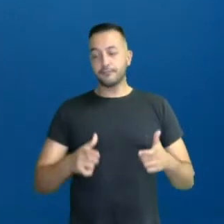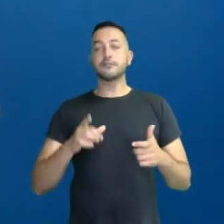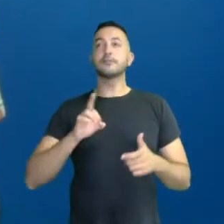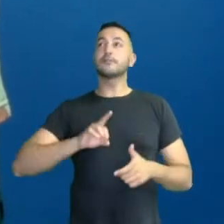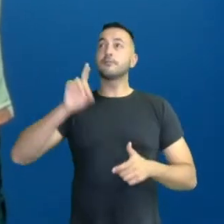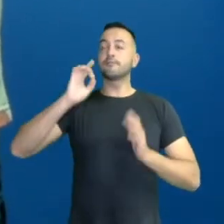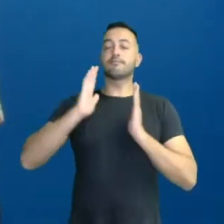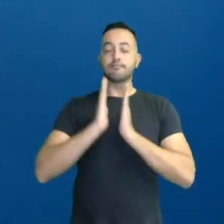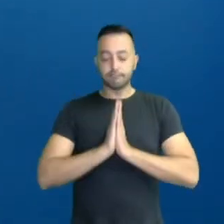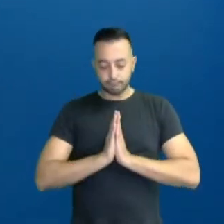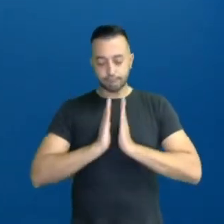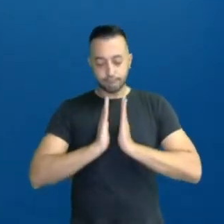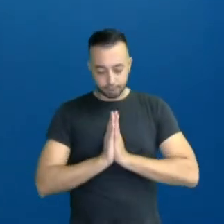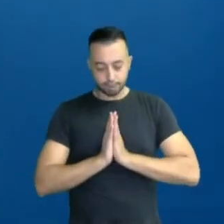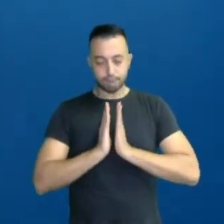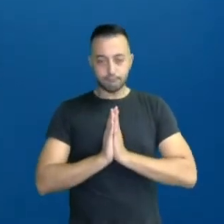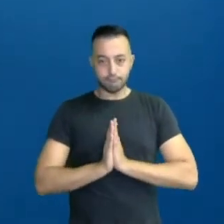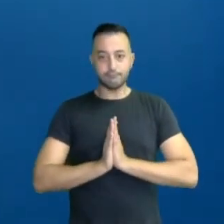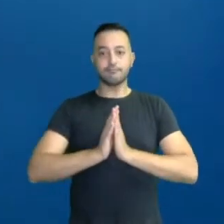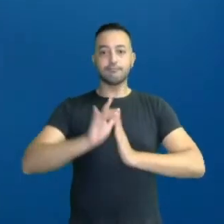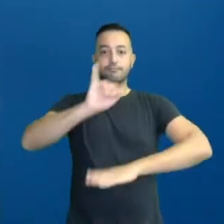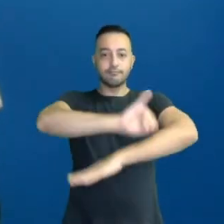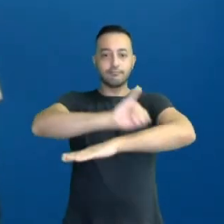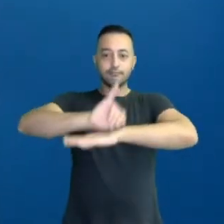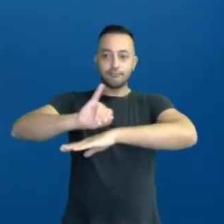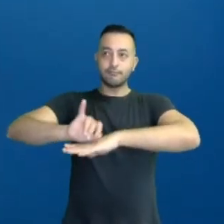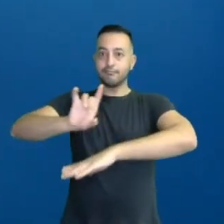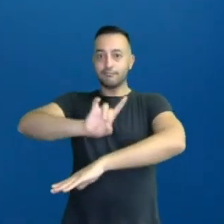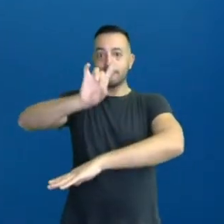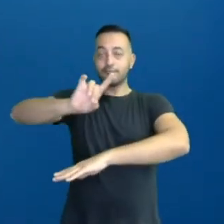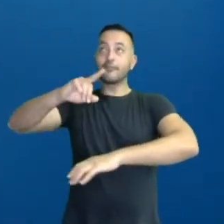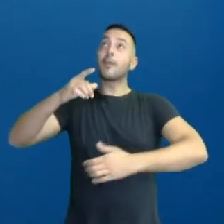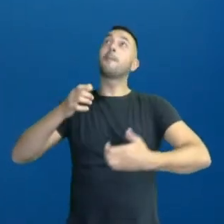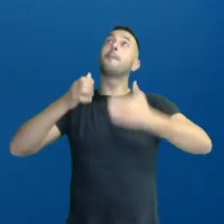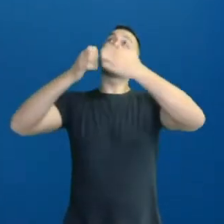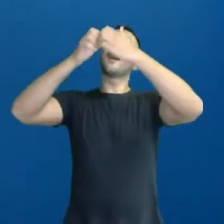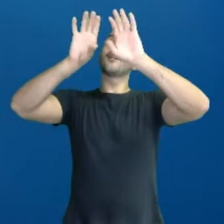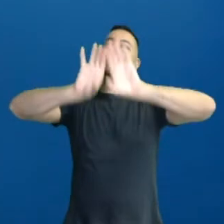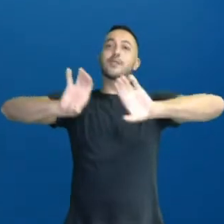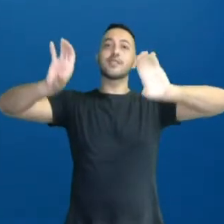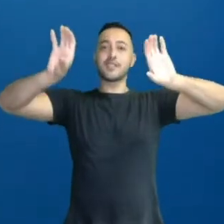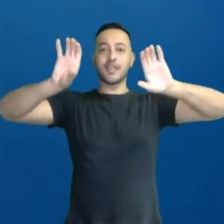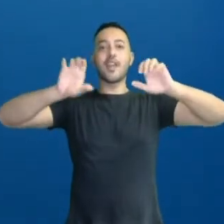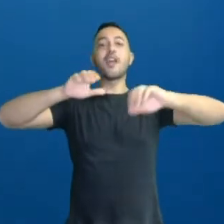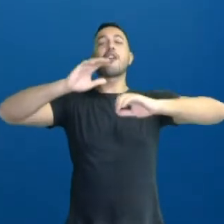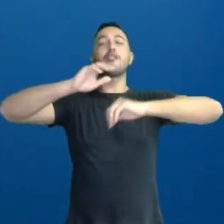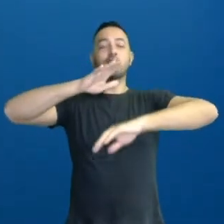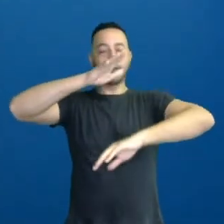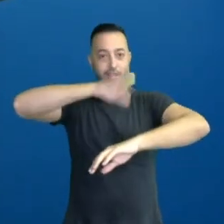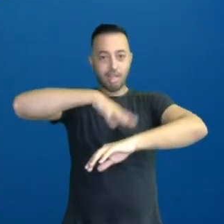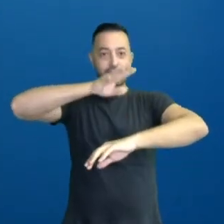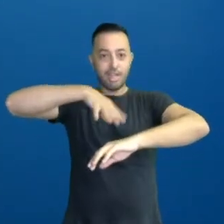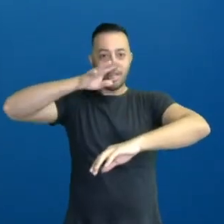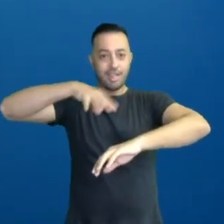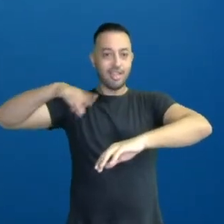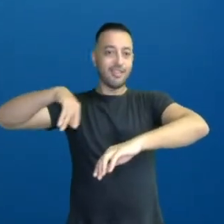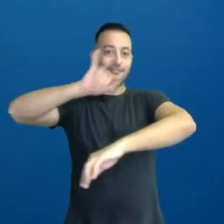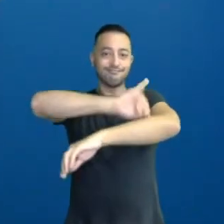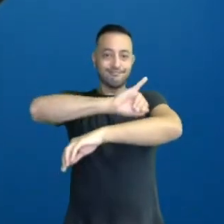os deuses, ficava mais próximo do céu, onde se cultuavam os deuses, era também uma forma